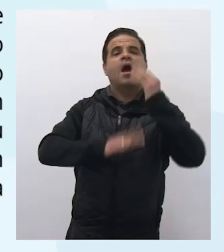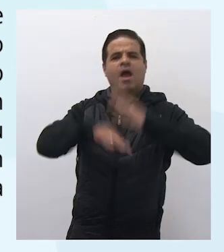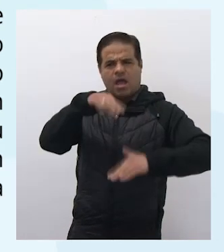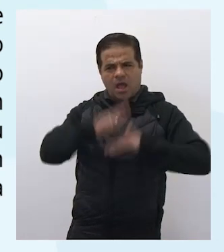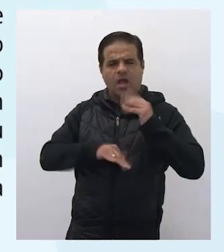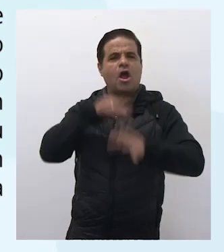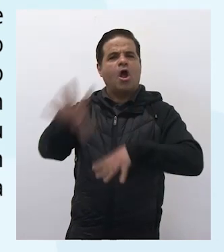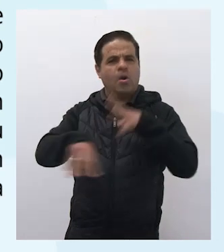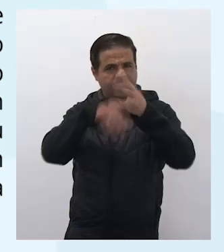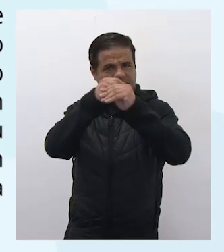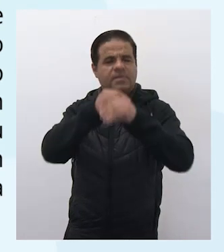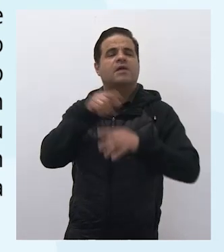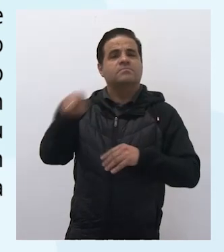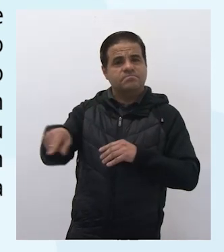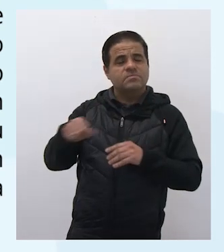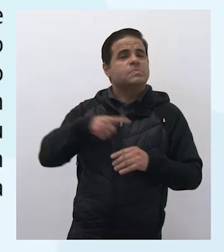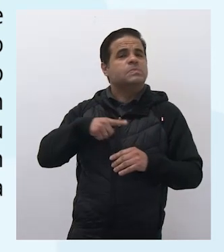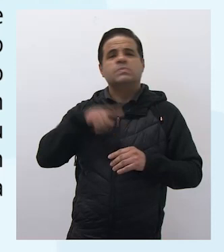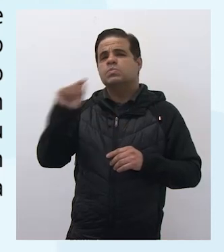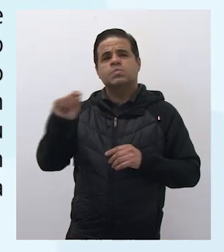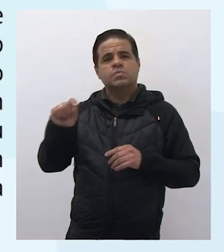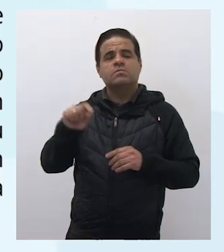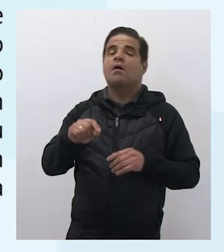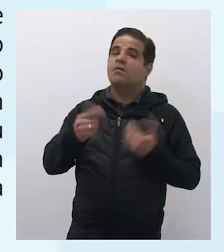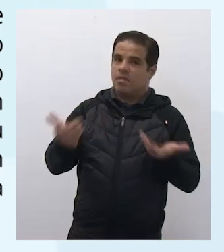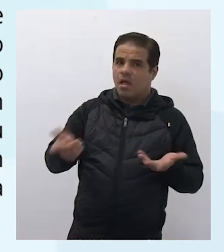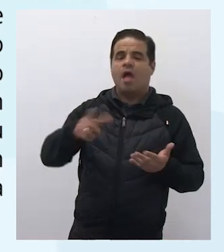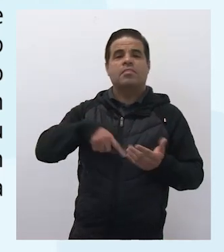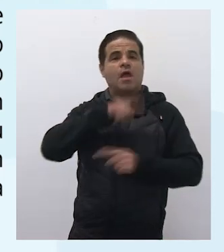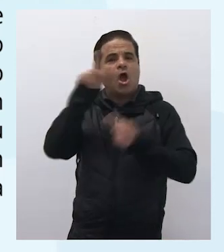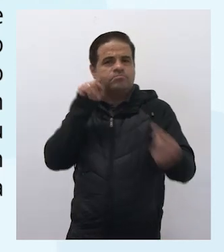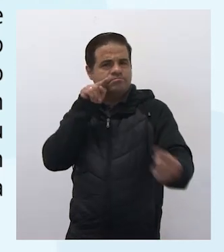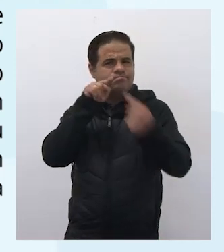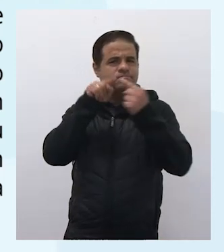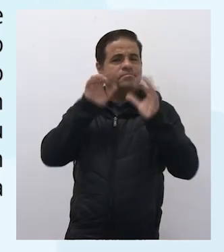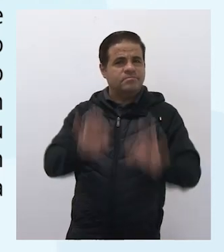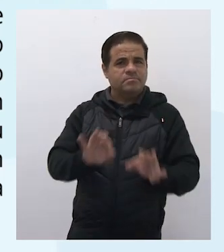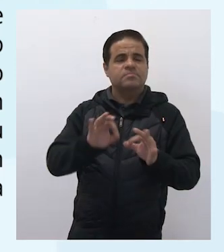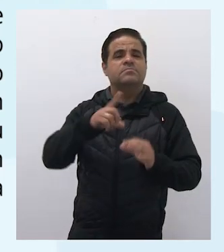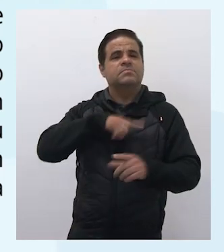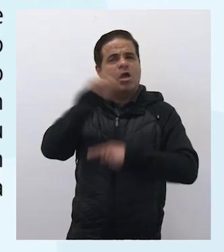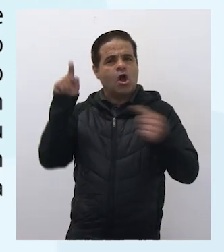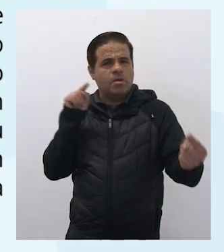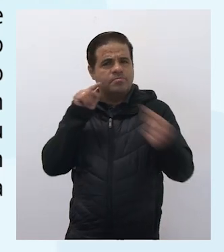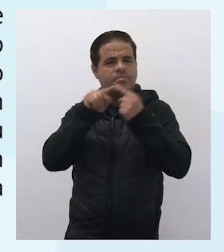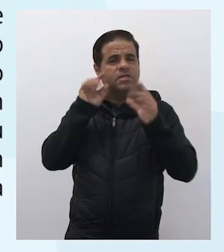ações complementares, ela tem como objetivo,